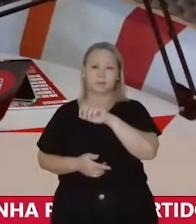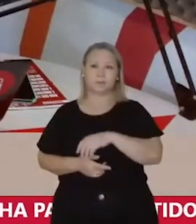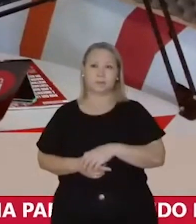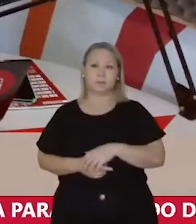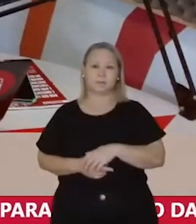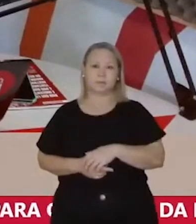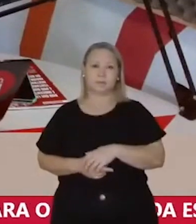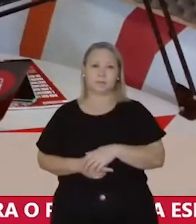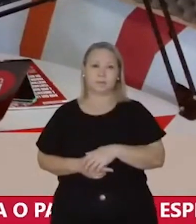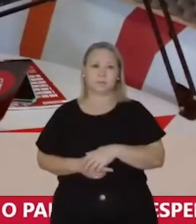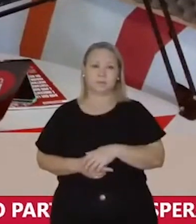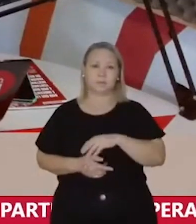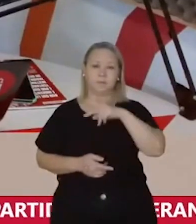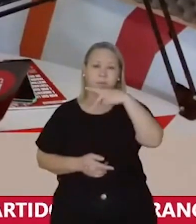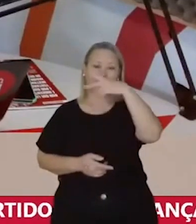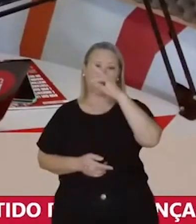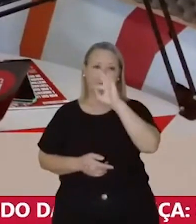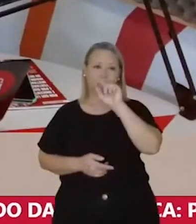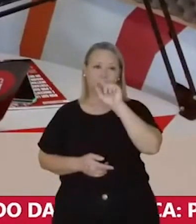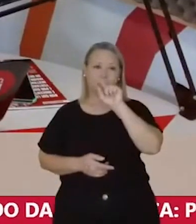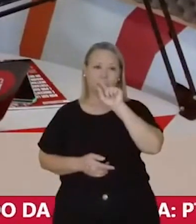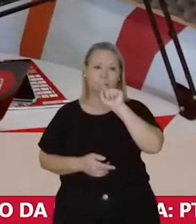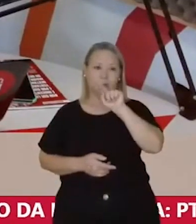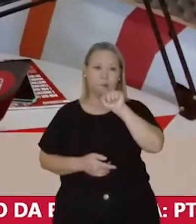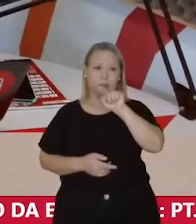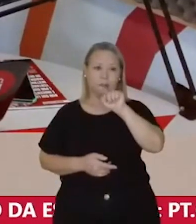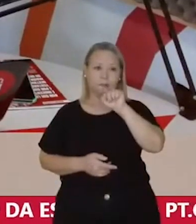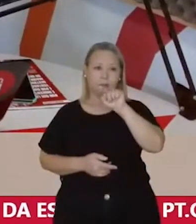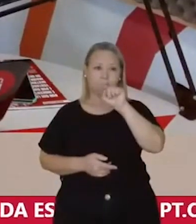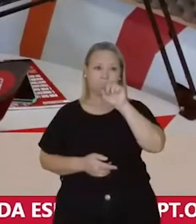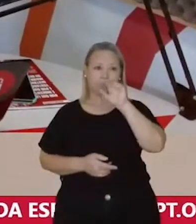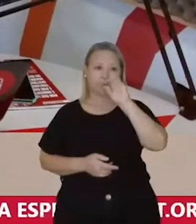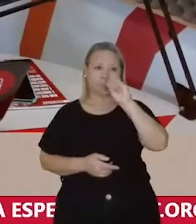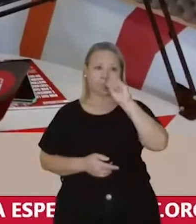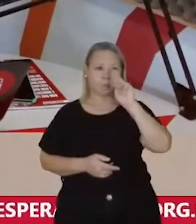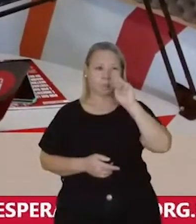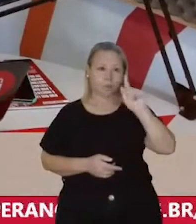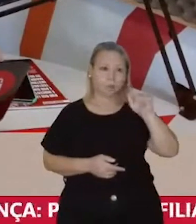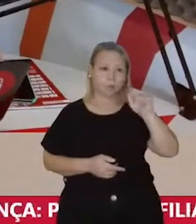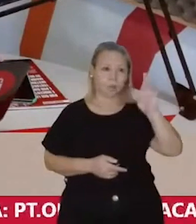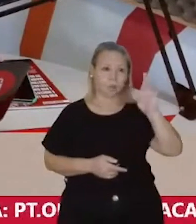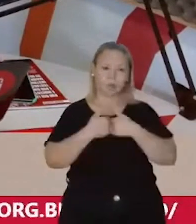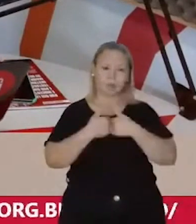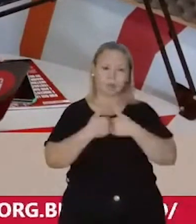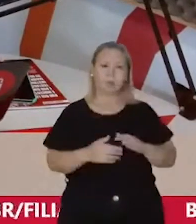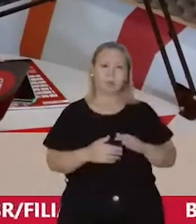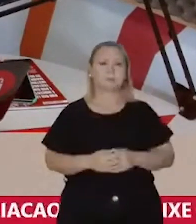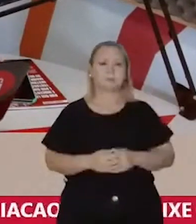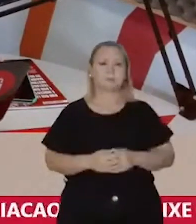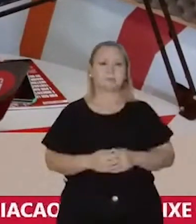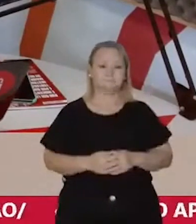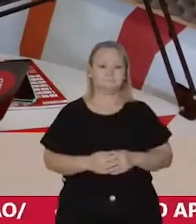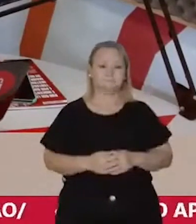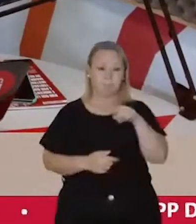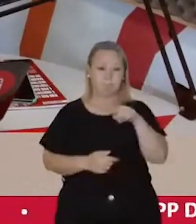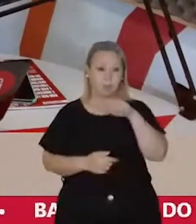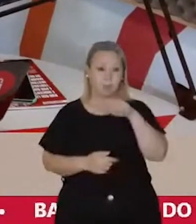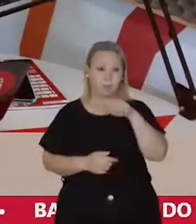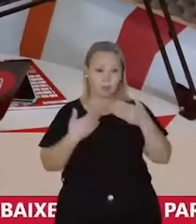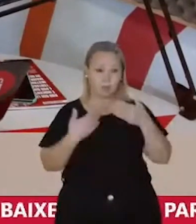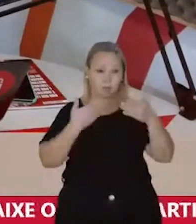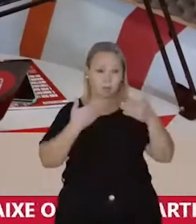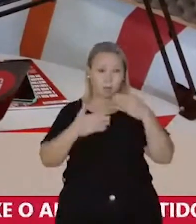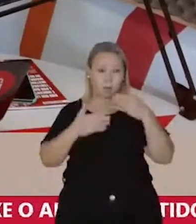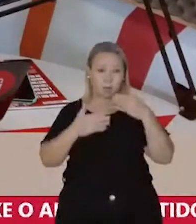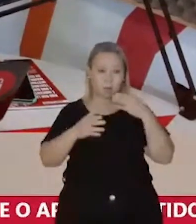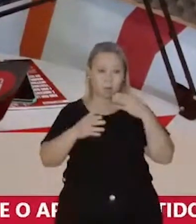Isso, @pt.org. Pronto, aí já está aberto esse canal, né, de comunicação com vocês, e a